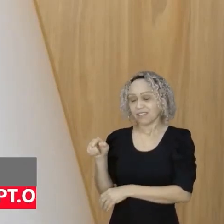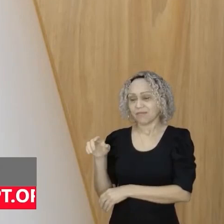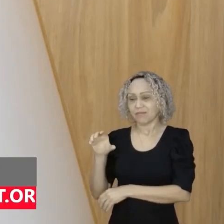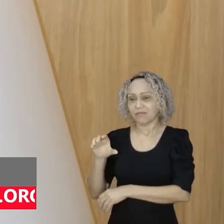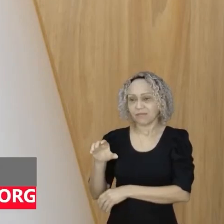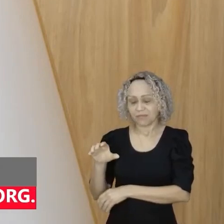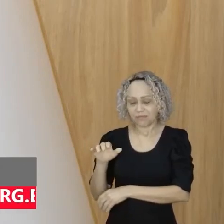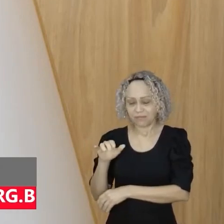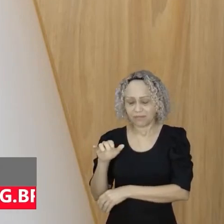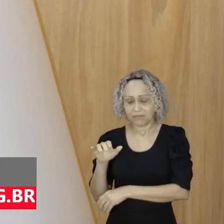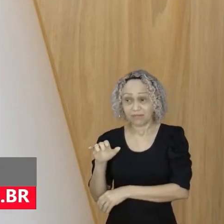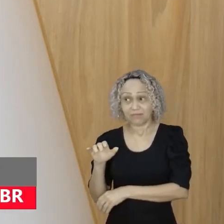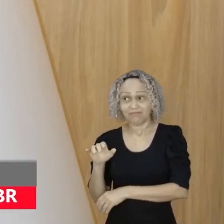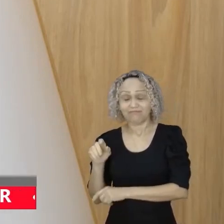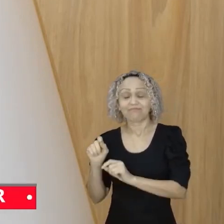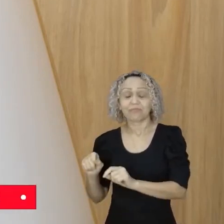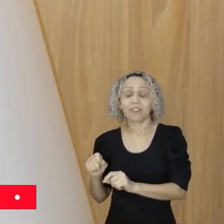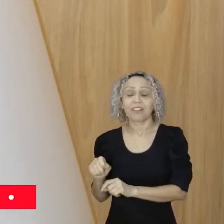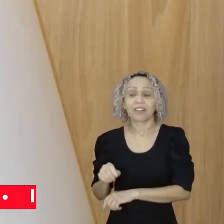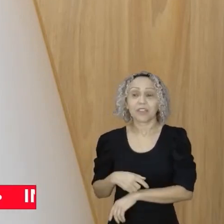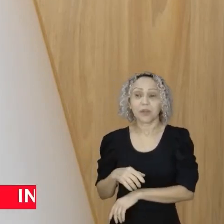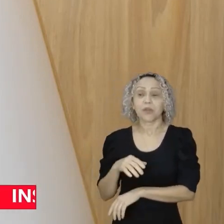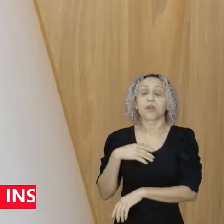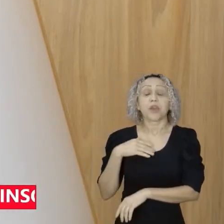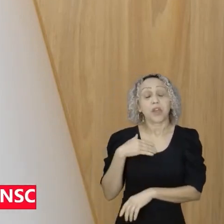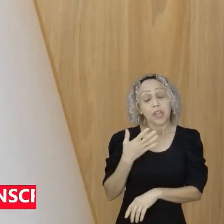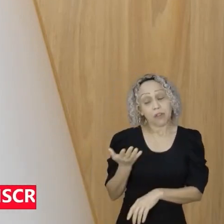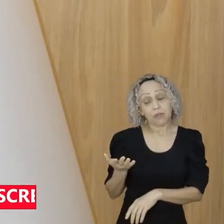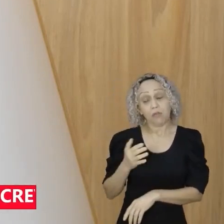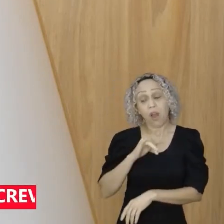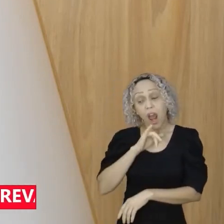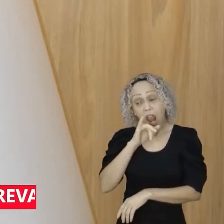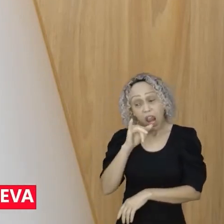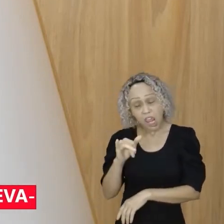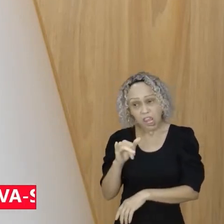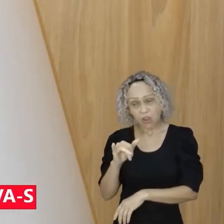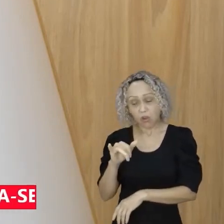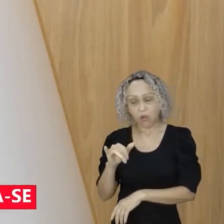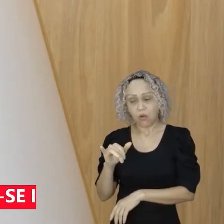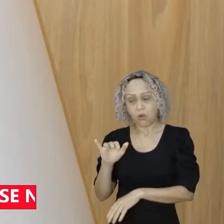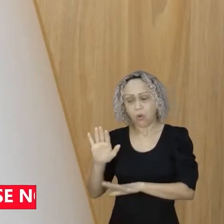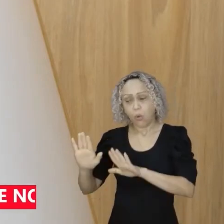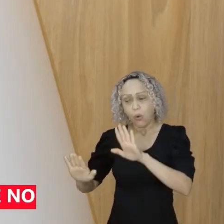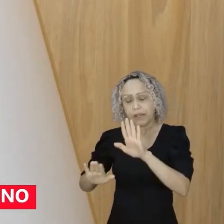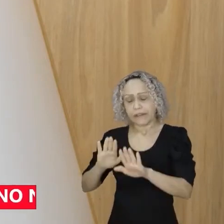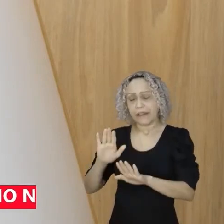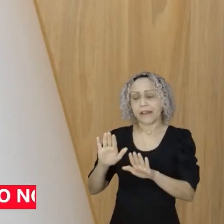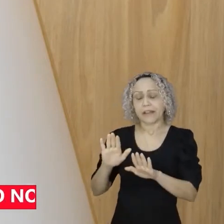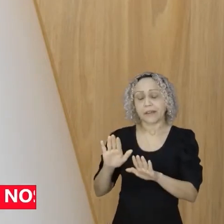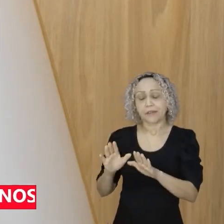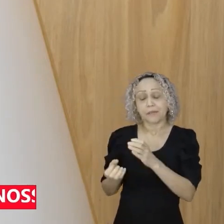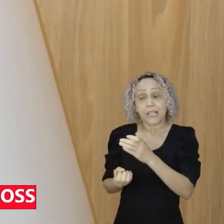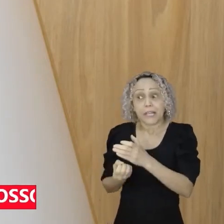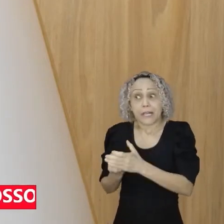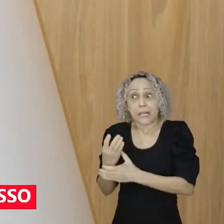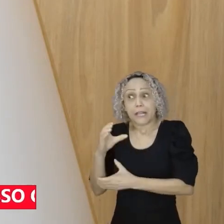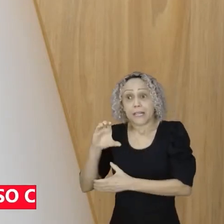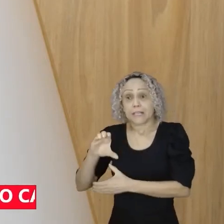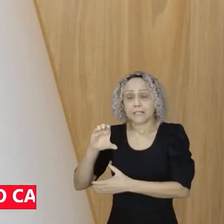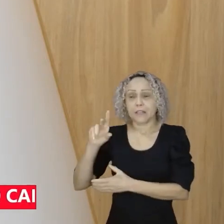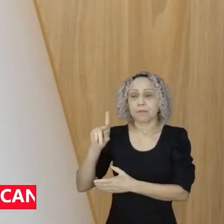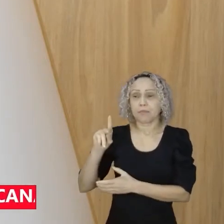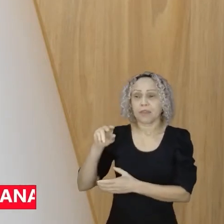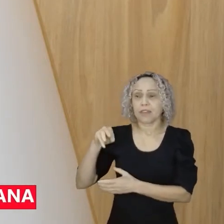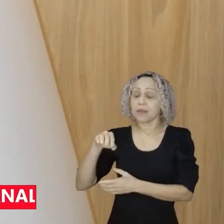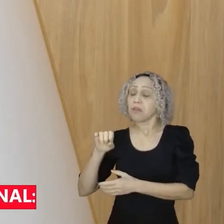te prejudique. Exato. Foi o que eles fizeram, né? Mas também a tese deles era muito estranha. A tese deles, a responsabilidade disso foi do